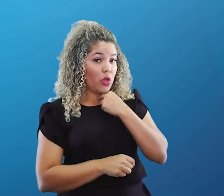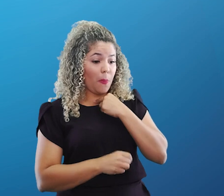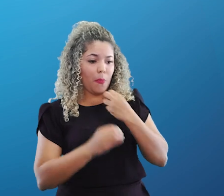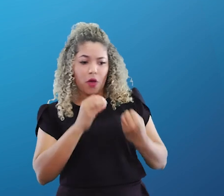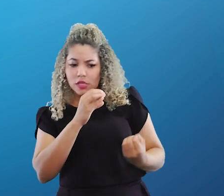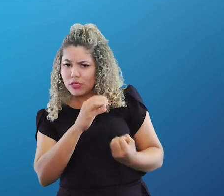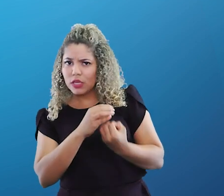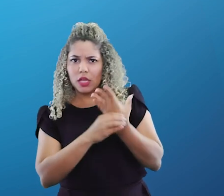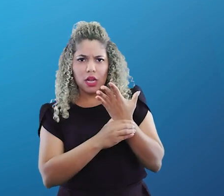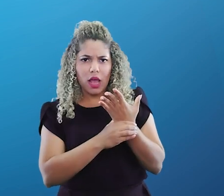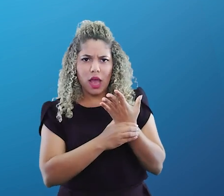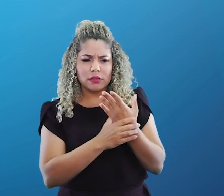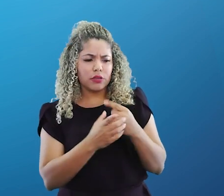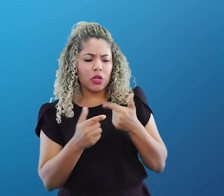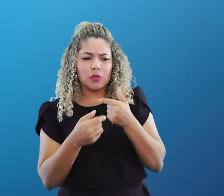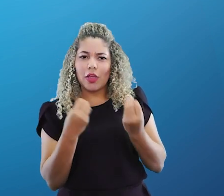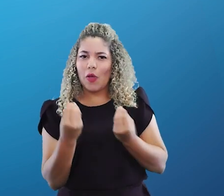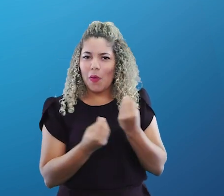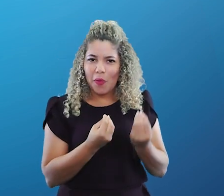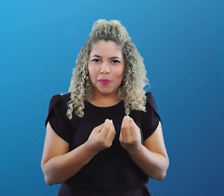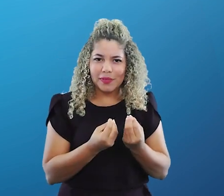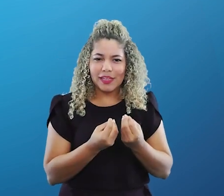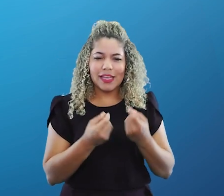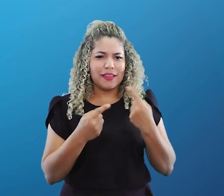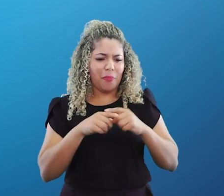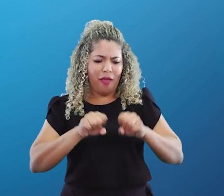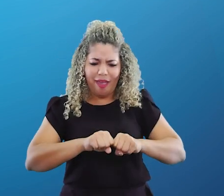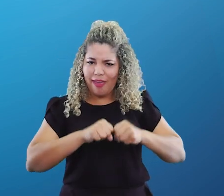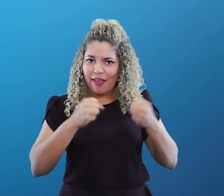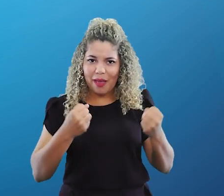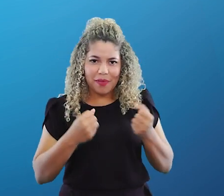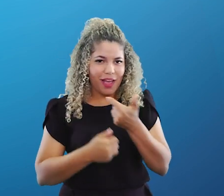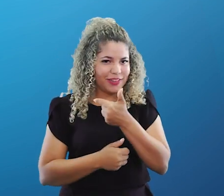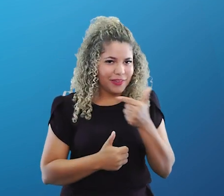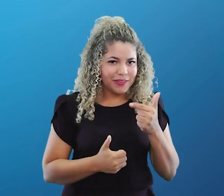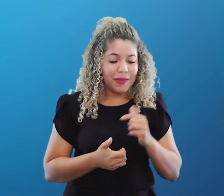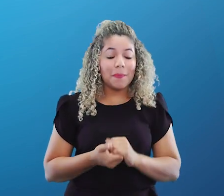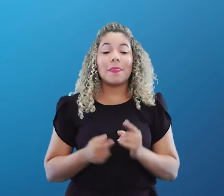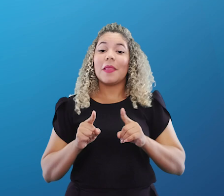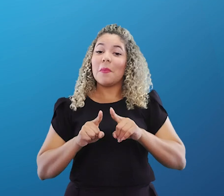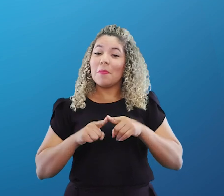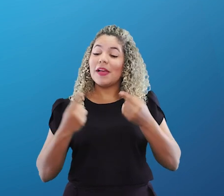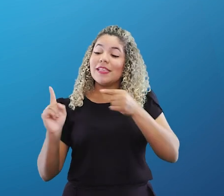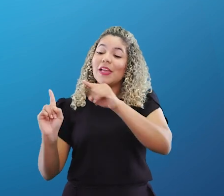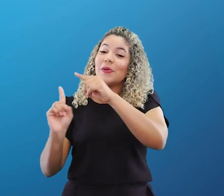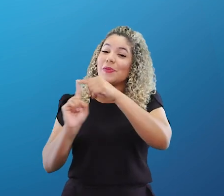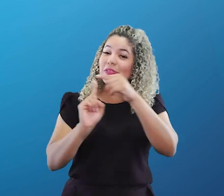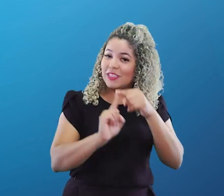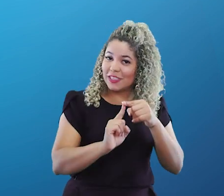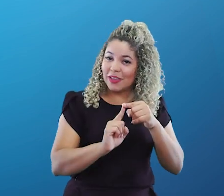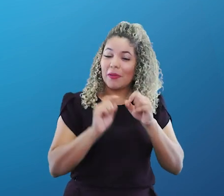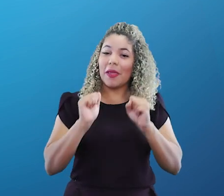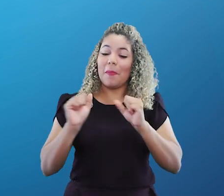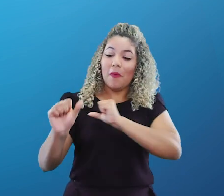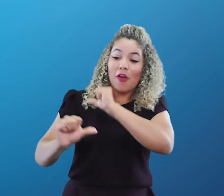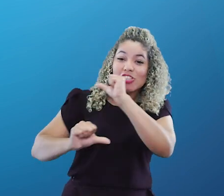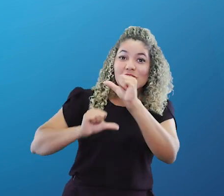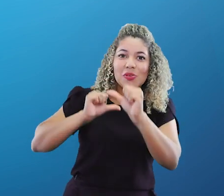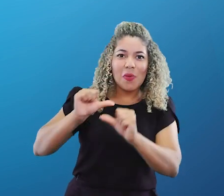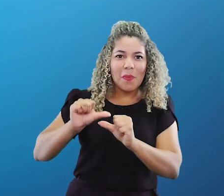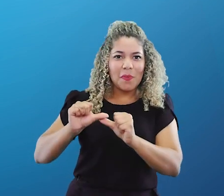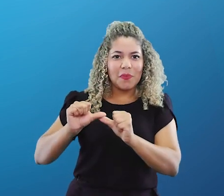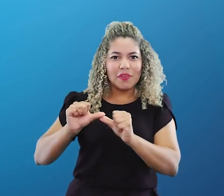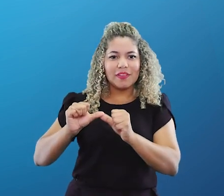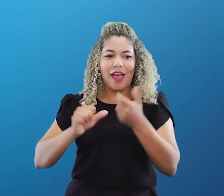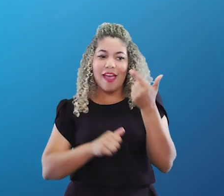pode ser criada, ela não pode ser fabricada e nem destruída. Mas existe um tipo de energia que pode se transformar em outro,